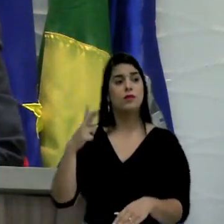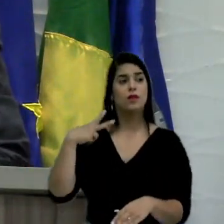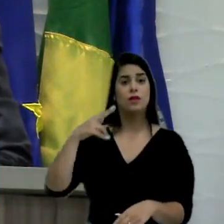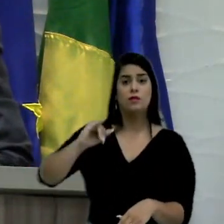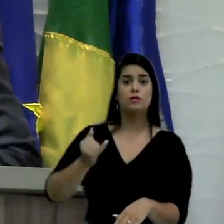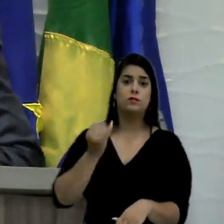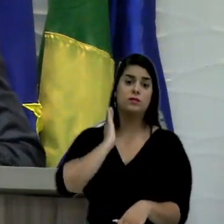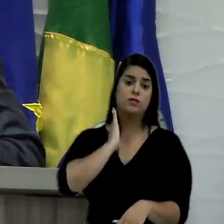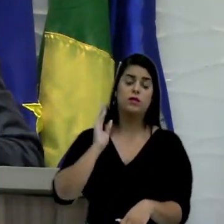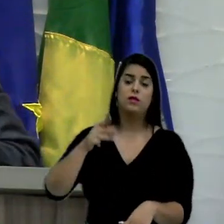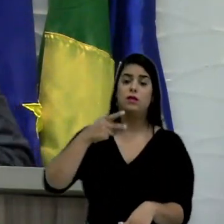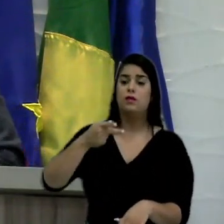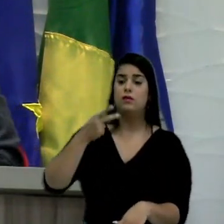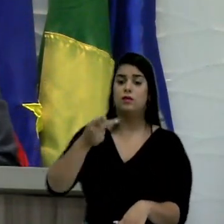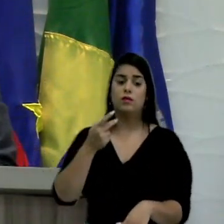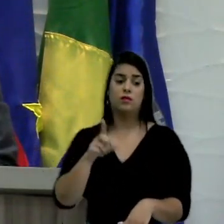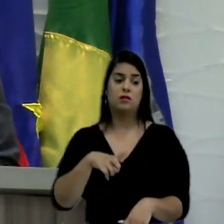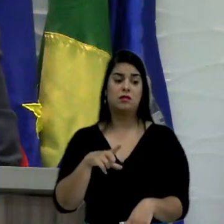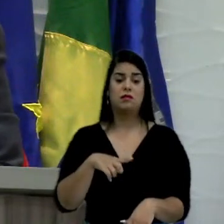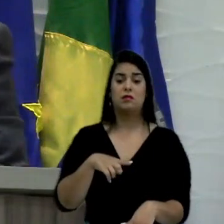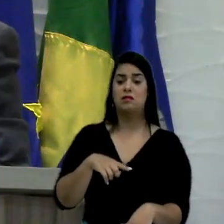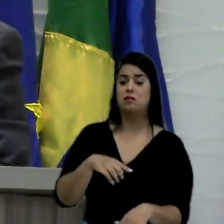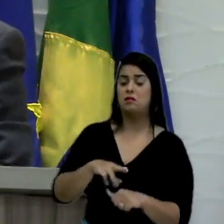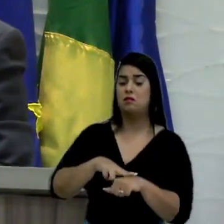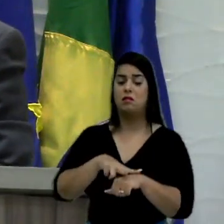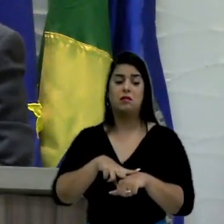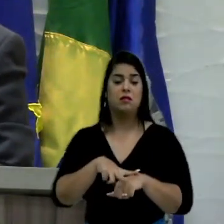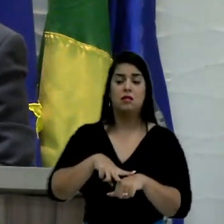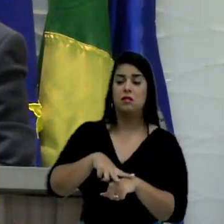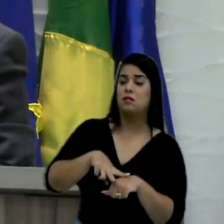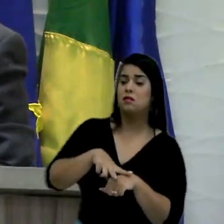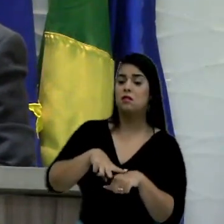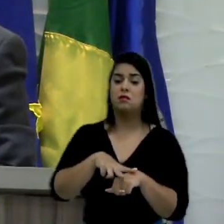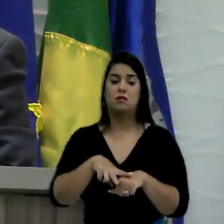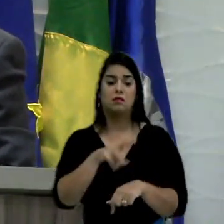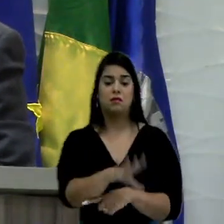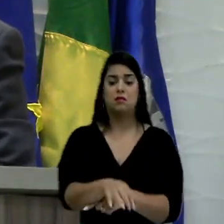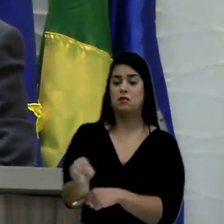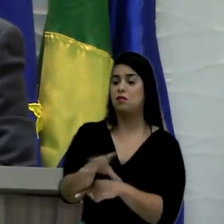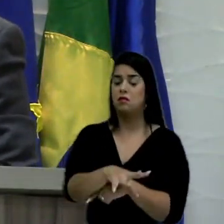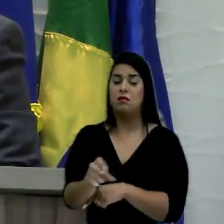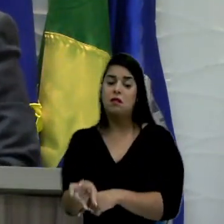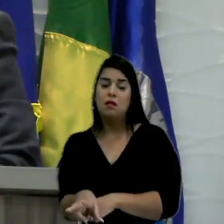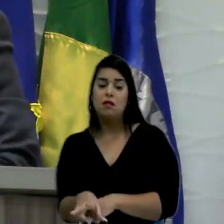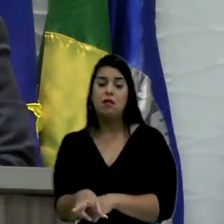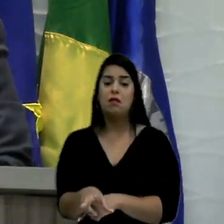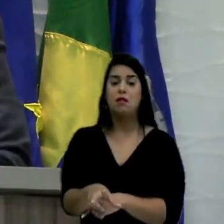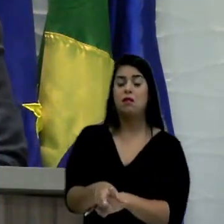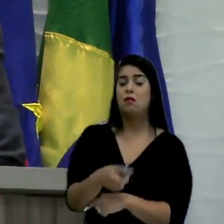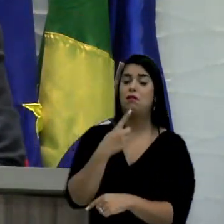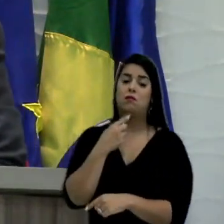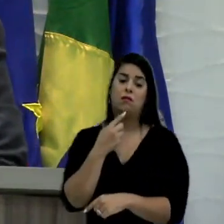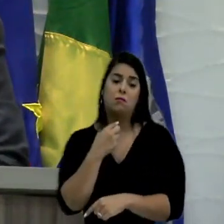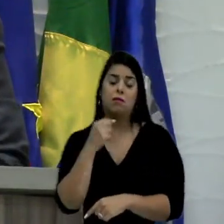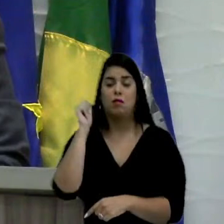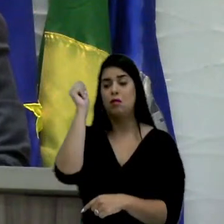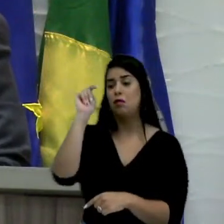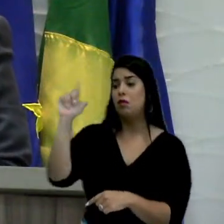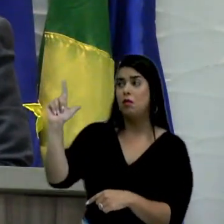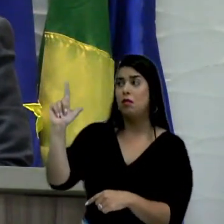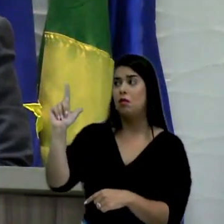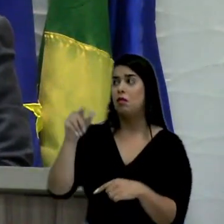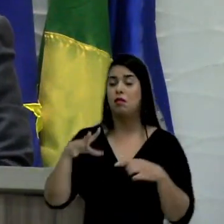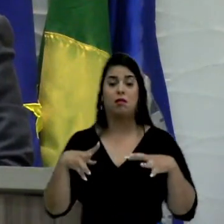Medeiros falou aqui que tem uns verdinhos andando por aí arando terra. Tem verdinhos, tem vermelhinhos, tem azulzinhos, tem